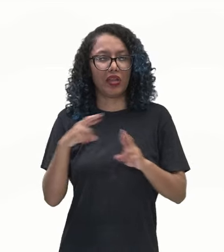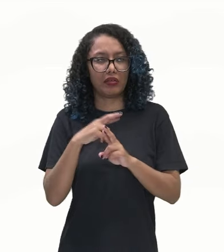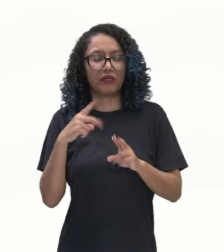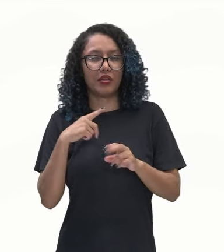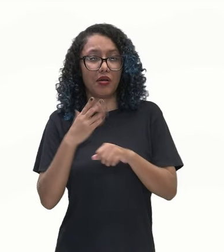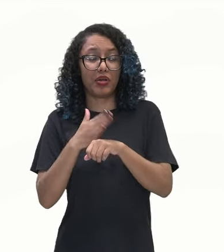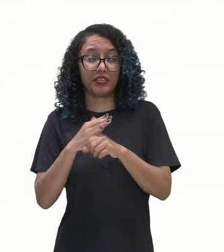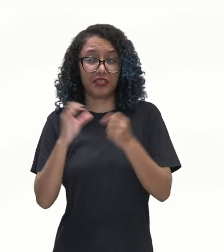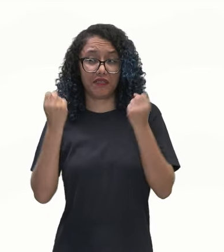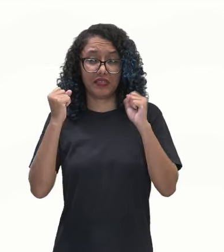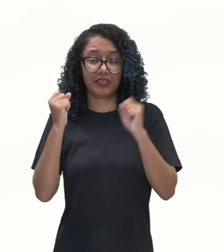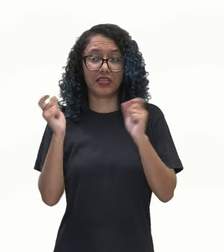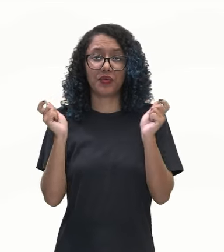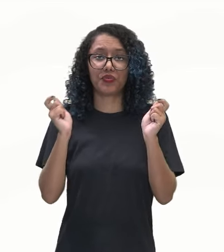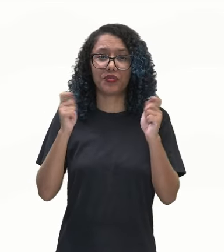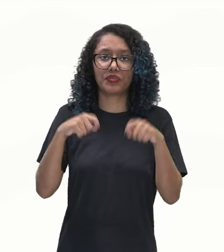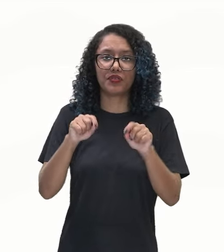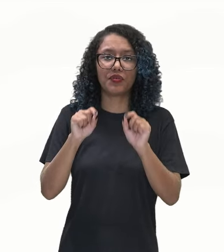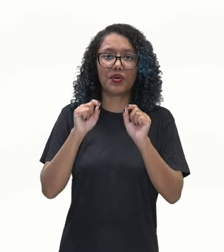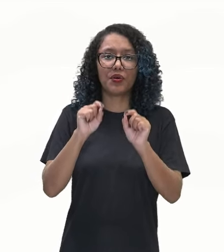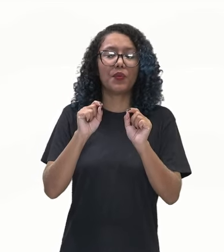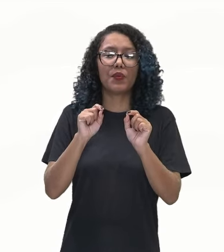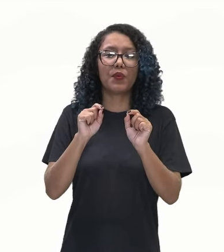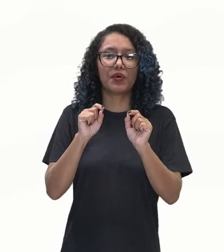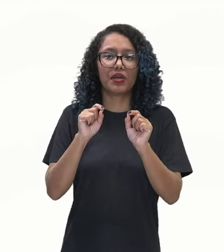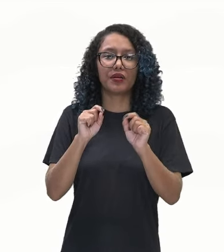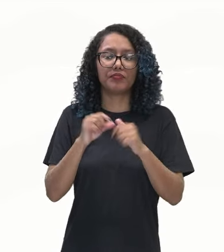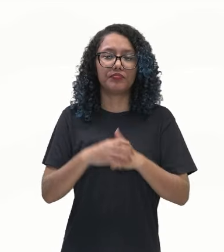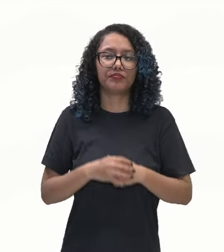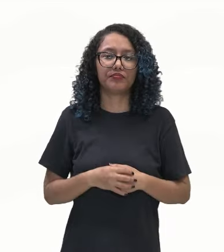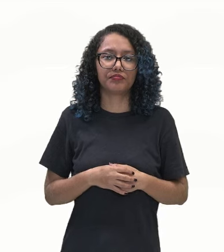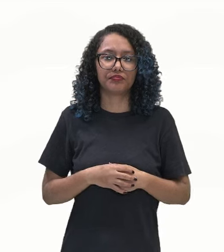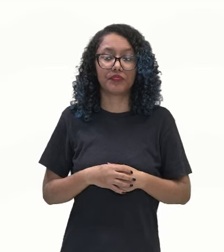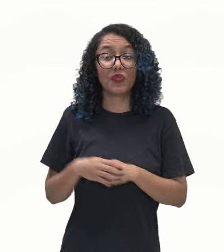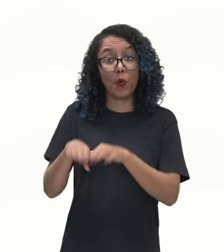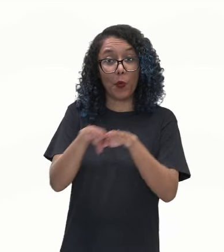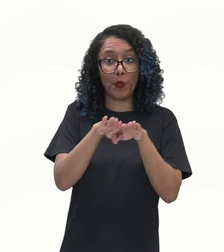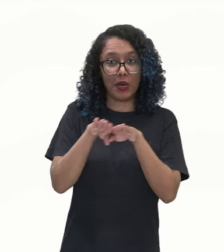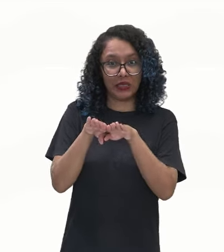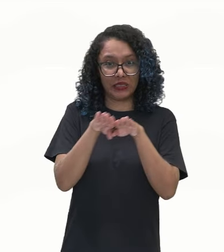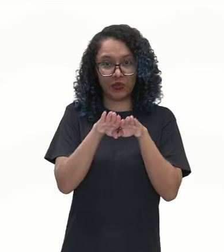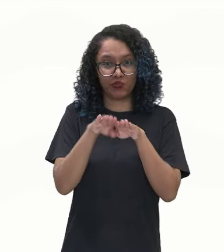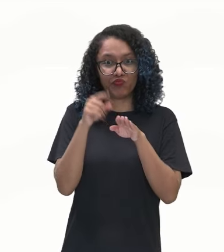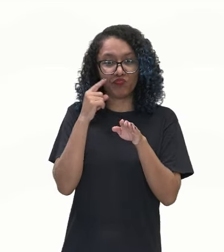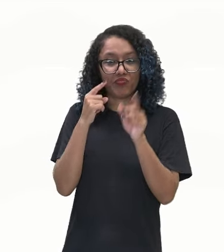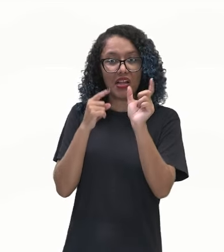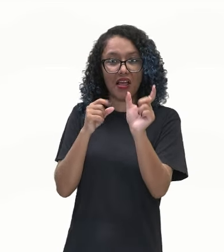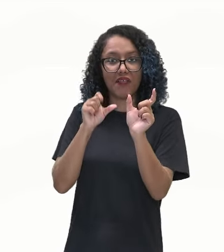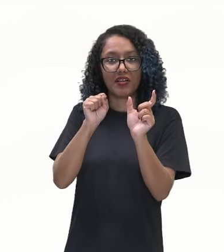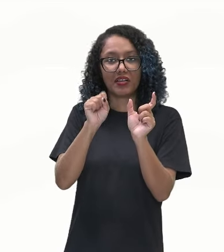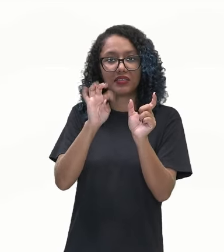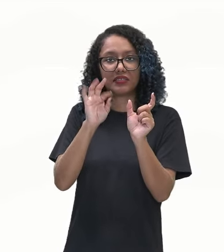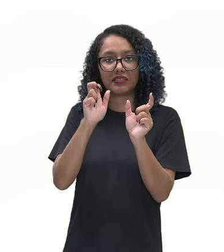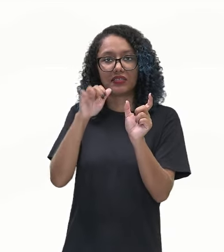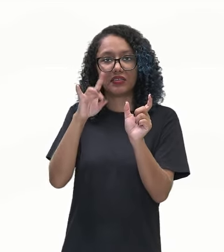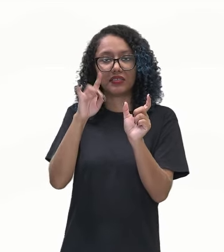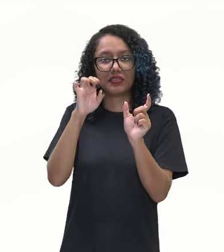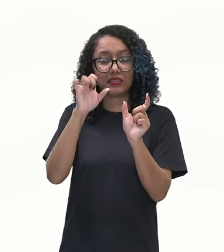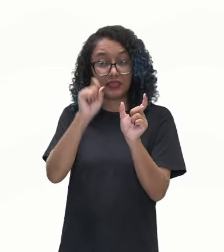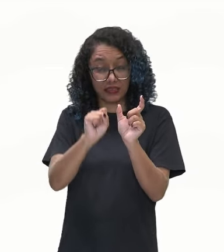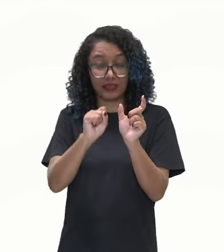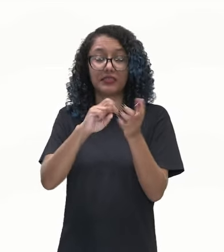pode promover, na verdade, unrealistic body standards, um padrão. A palavrinha standards quer dizer padrão.